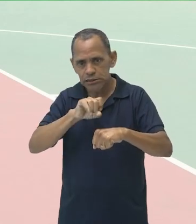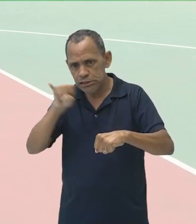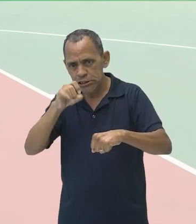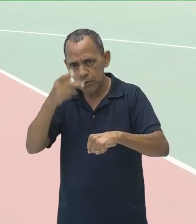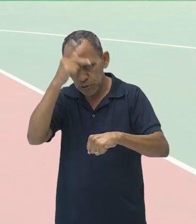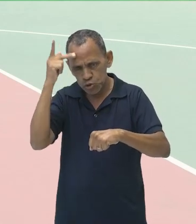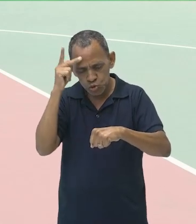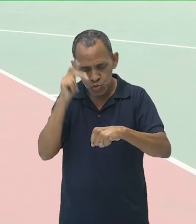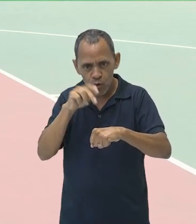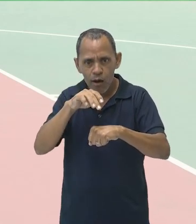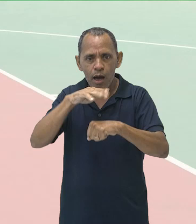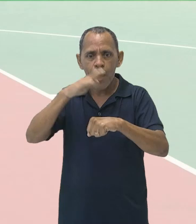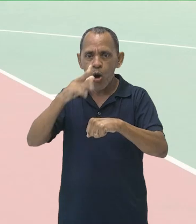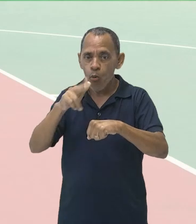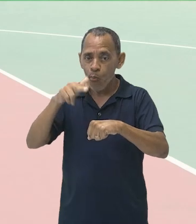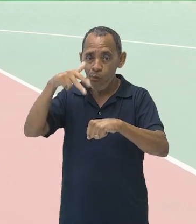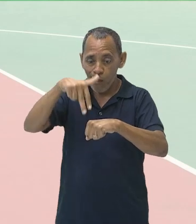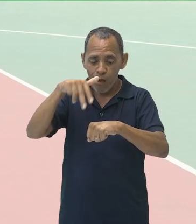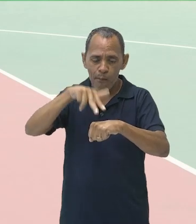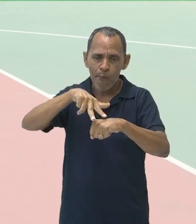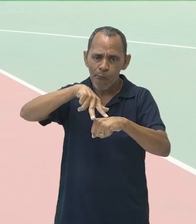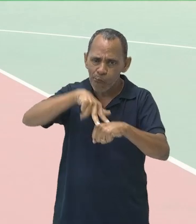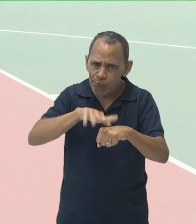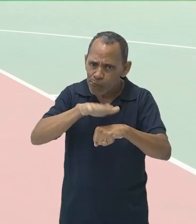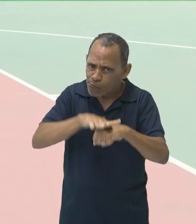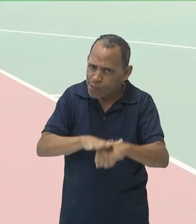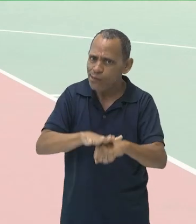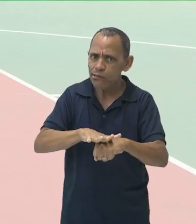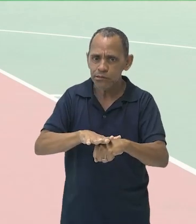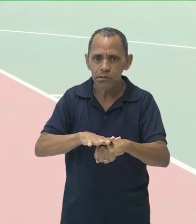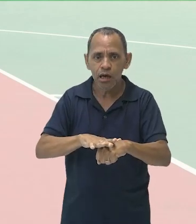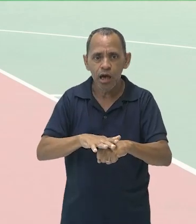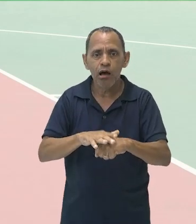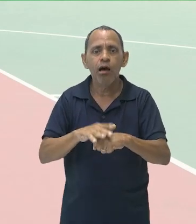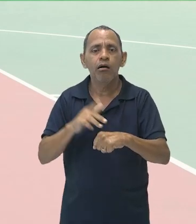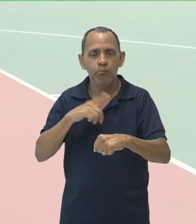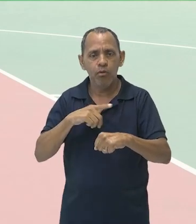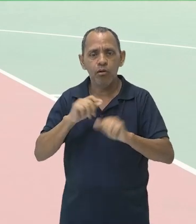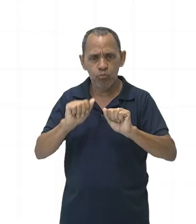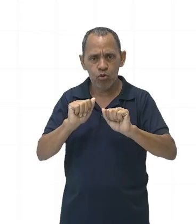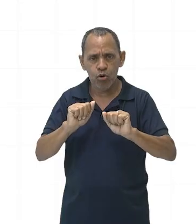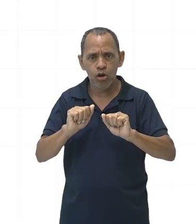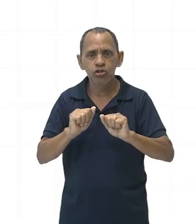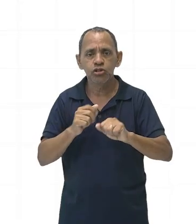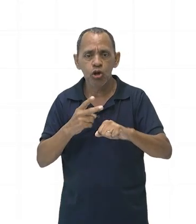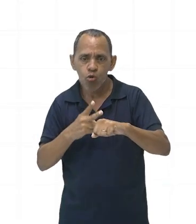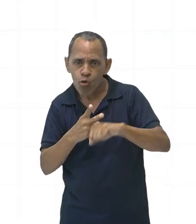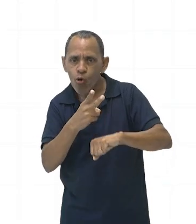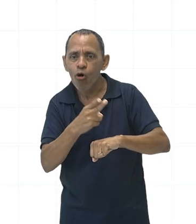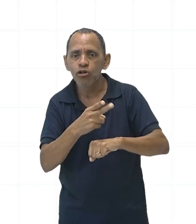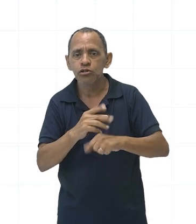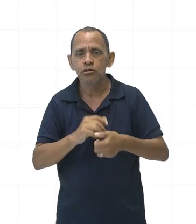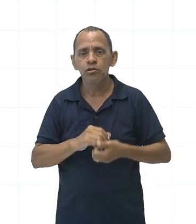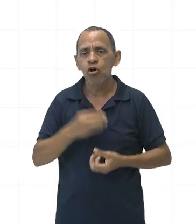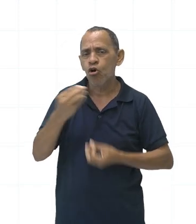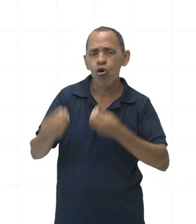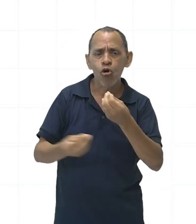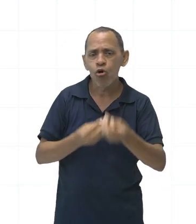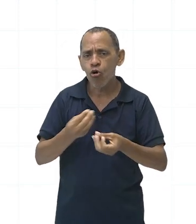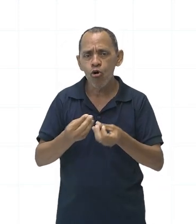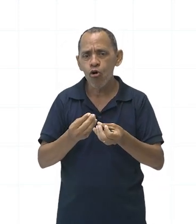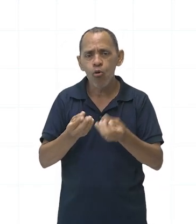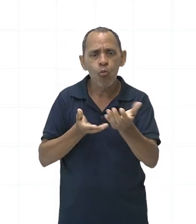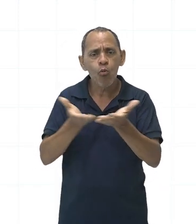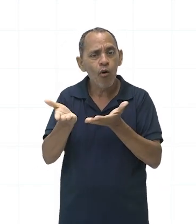dor, já ocorre um corte, certo? E aí, o que nós devemos fazer? Vamos lá. Primeiros socorros